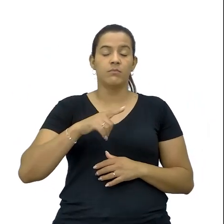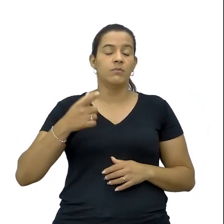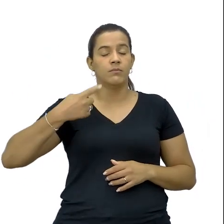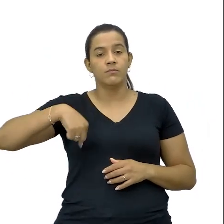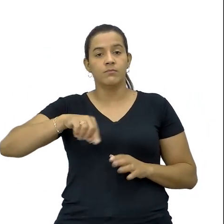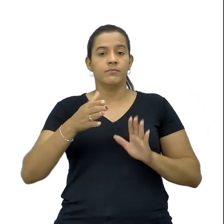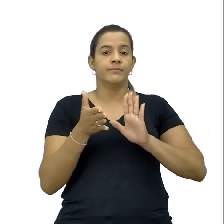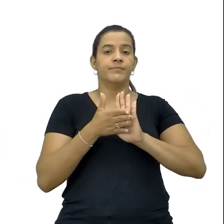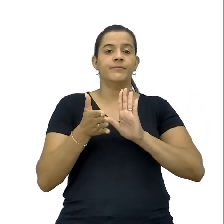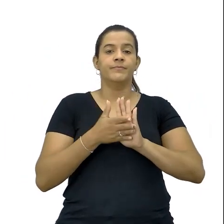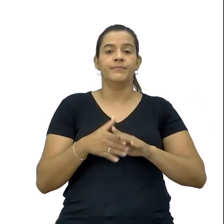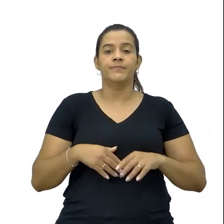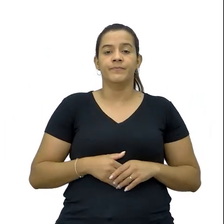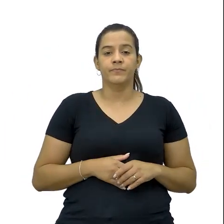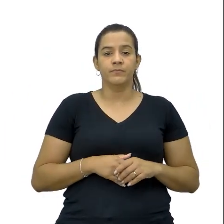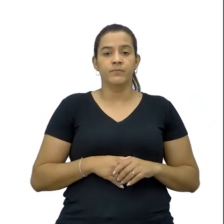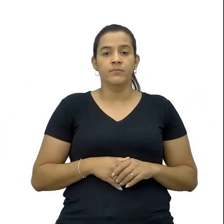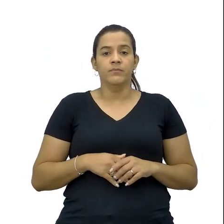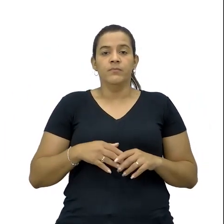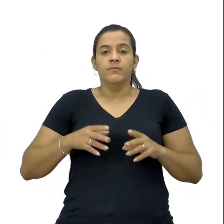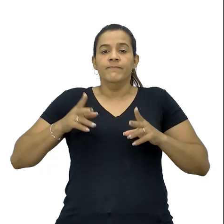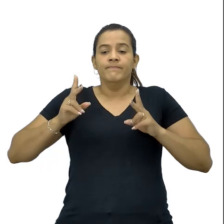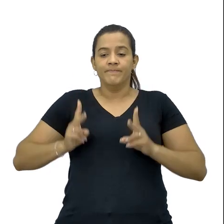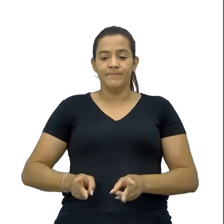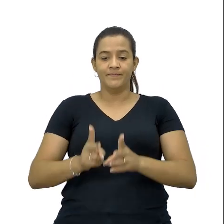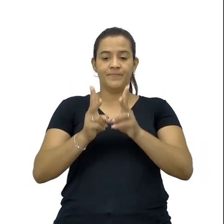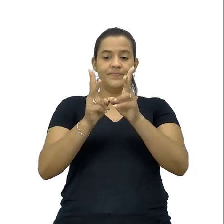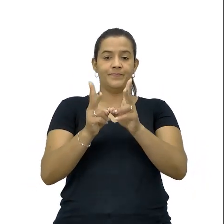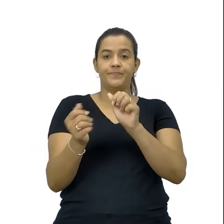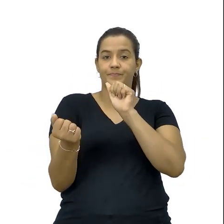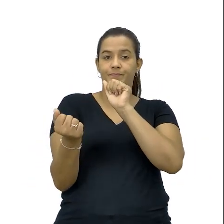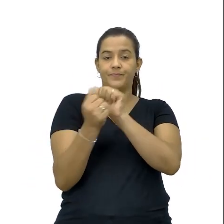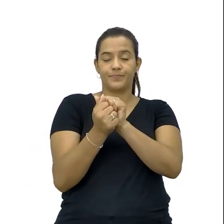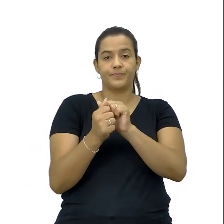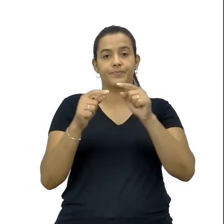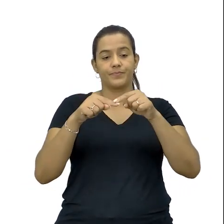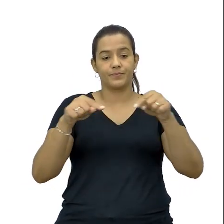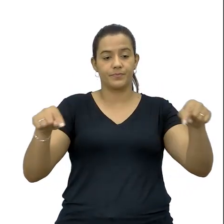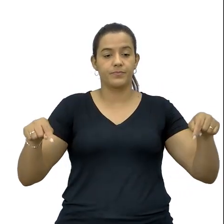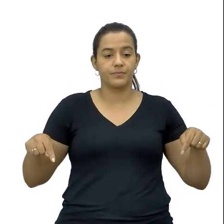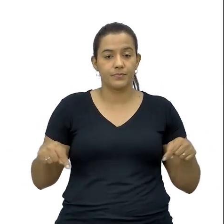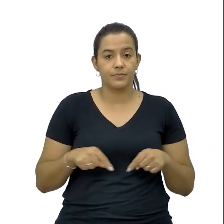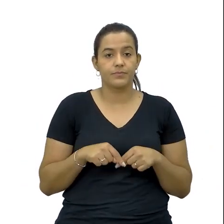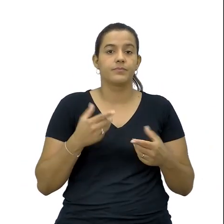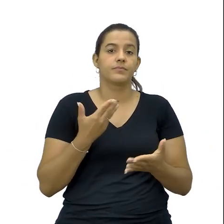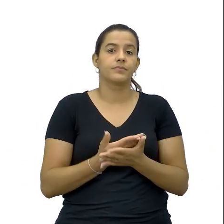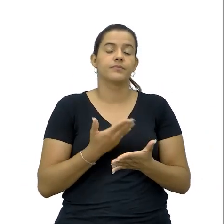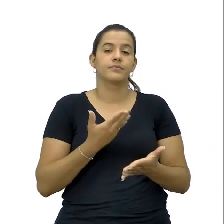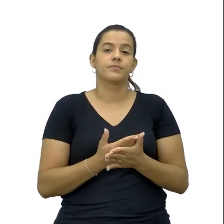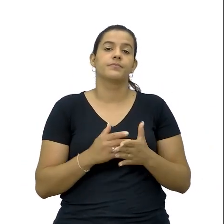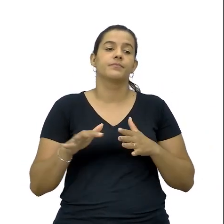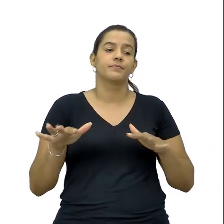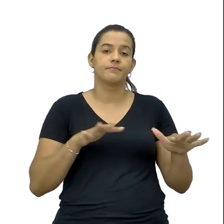propõe. Vamos sempre acompanhar na sala de aula esse movimento, né?